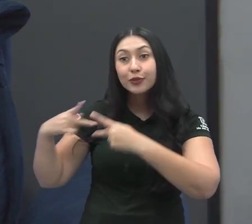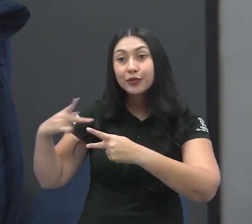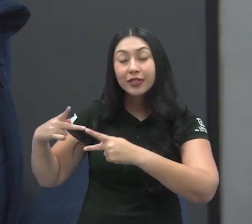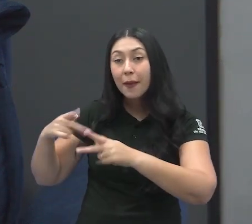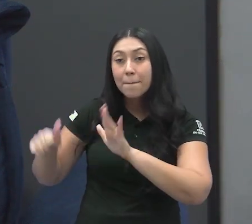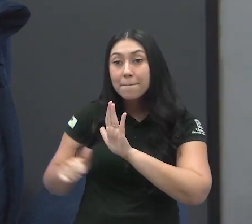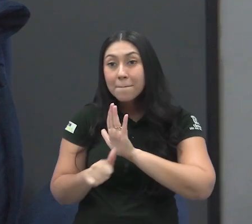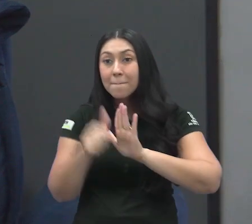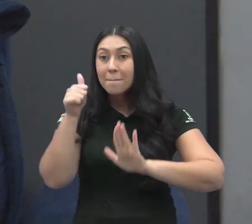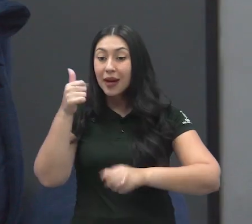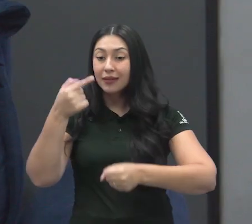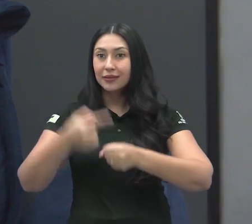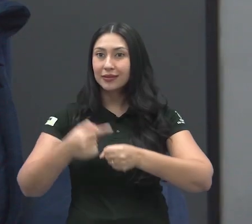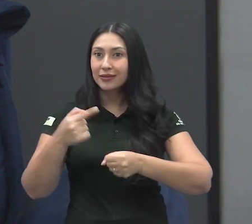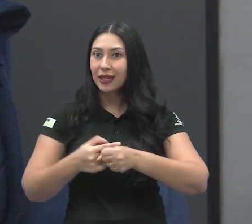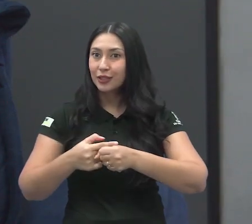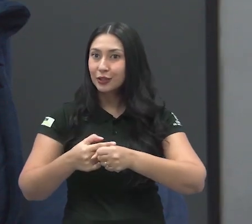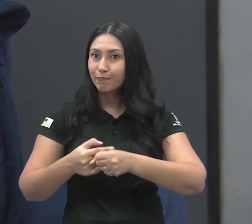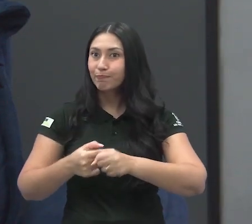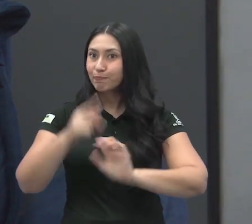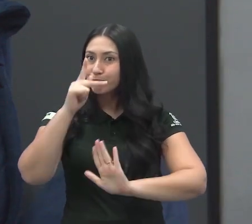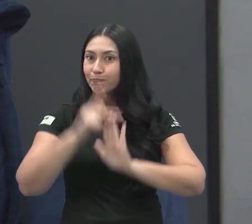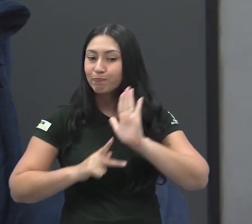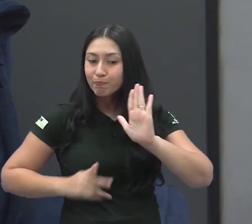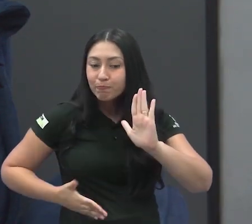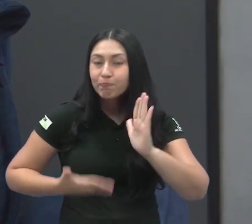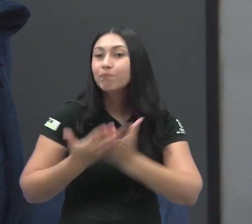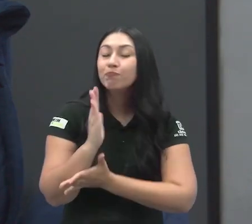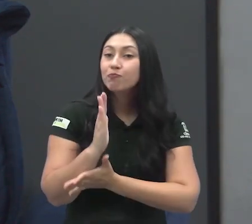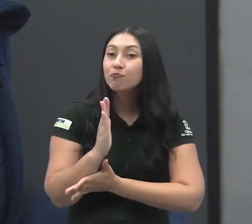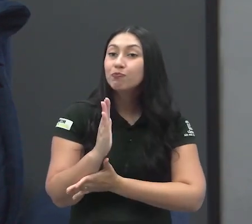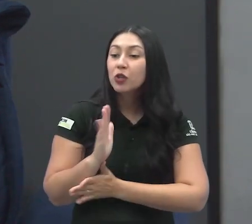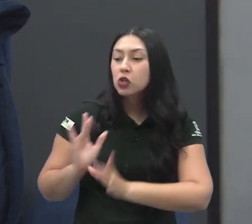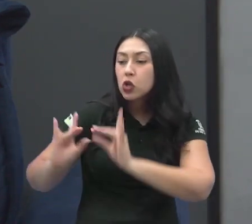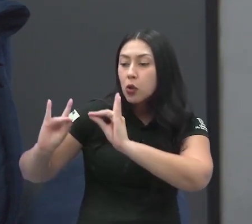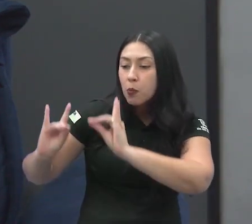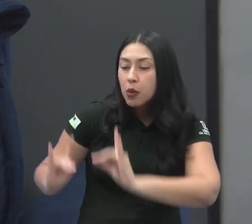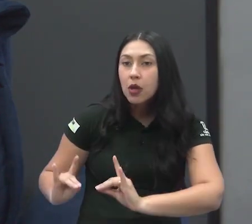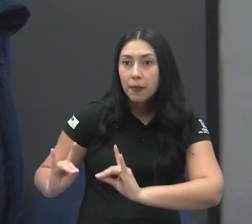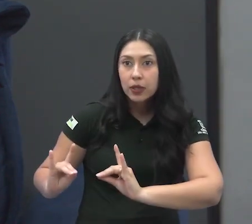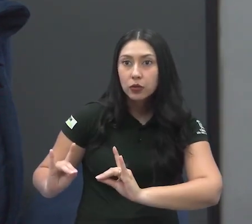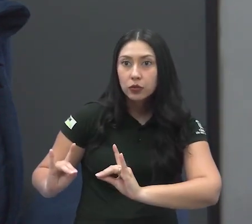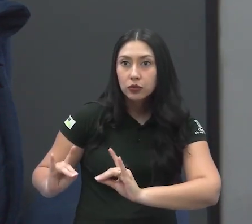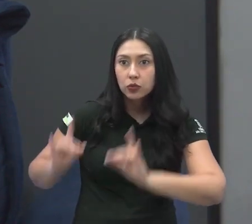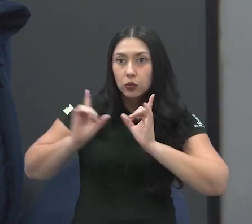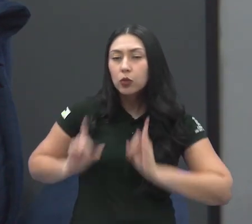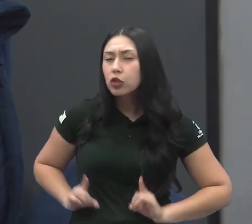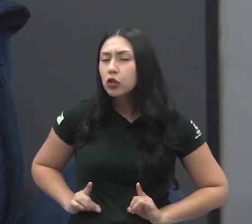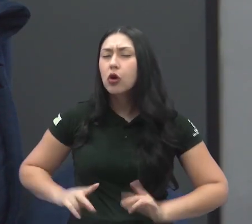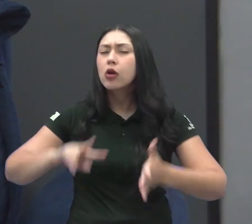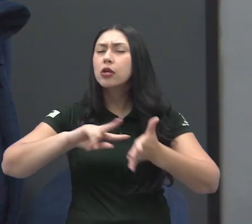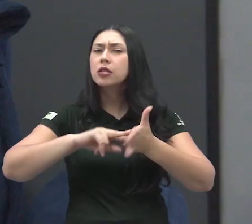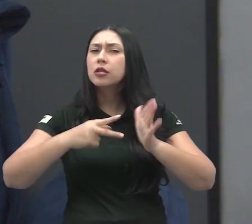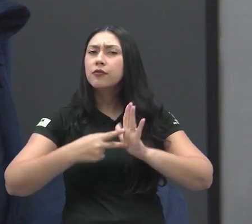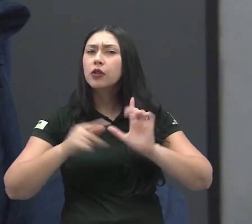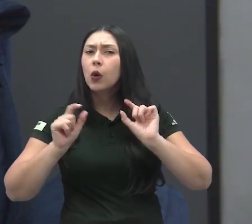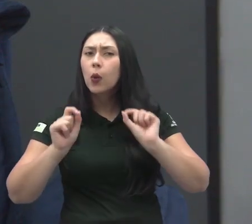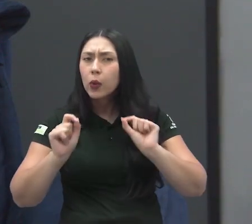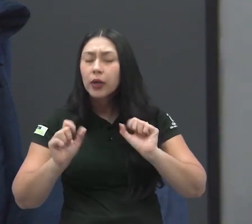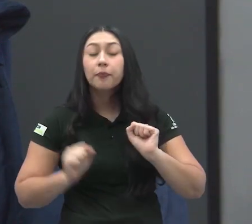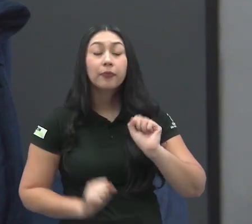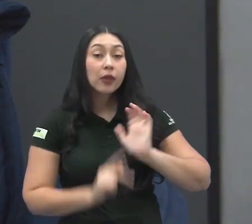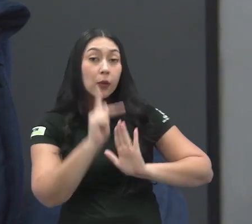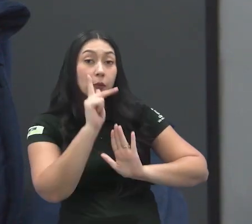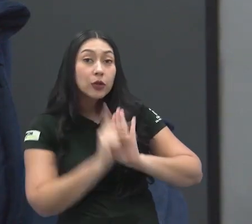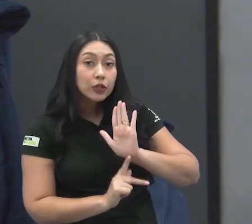primeira cidade a implantar, aprovar o projeto do sepultamento digno. Para as pessoas que não sabem, o sepultamento digno é